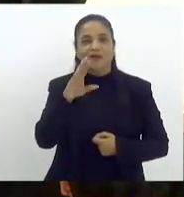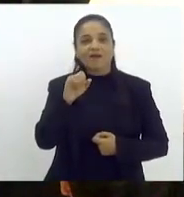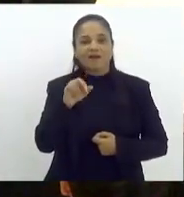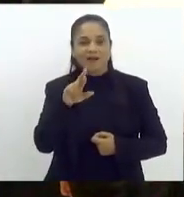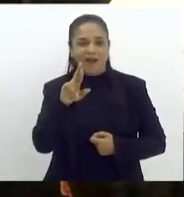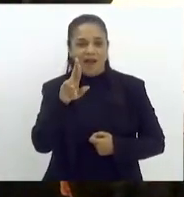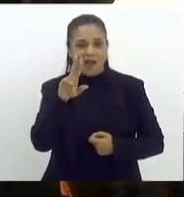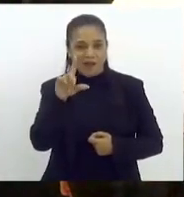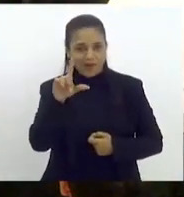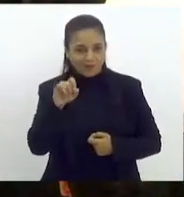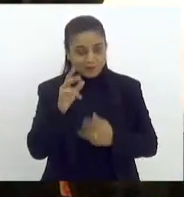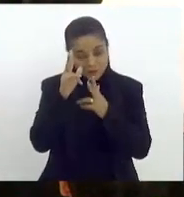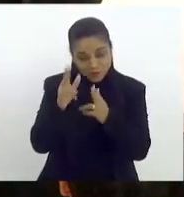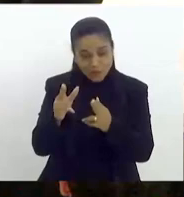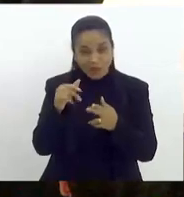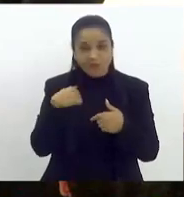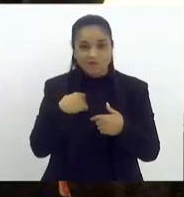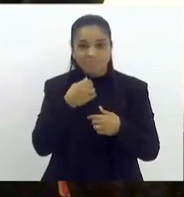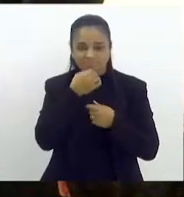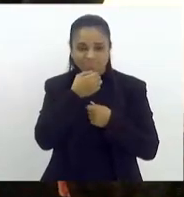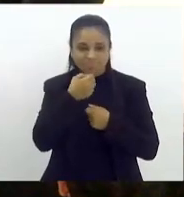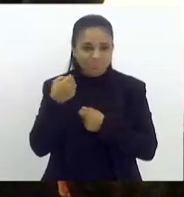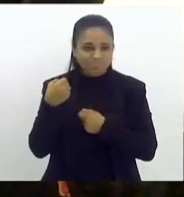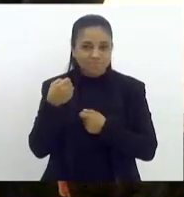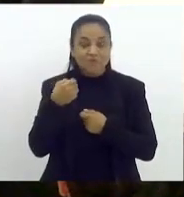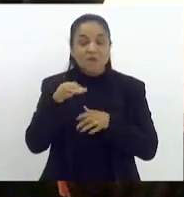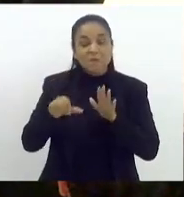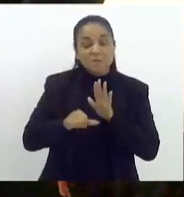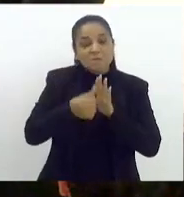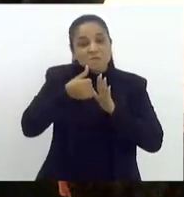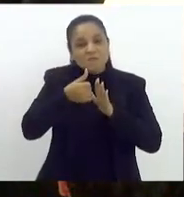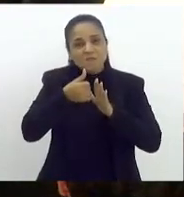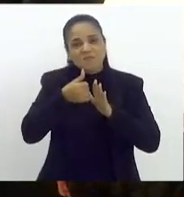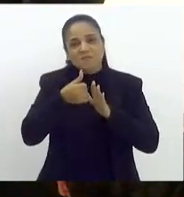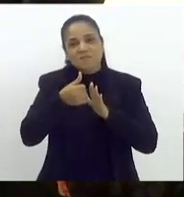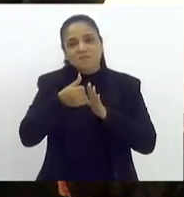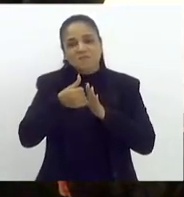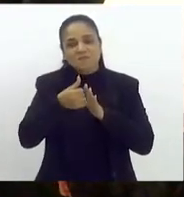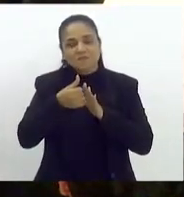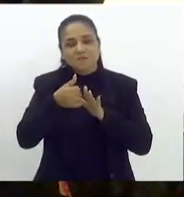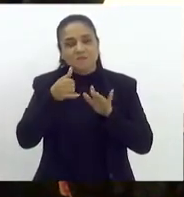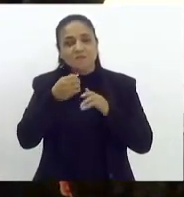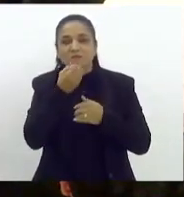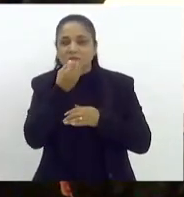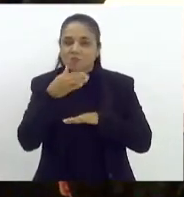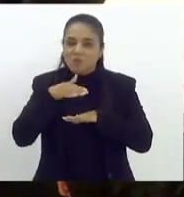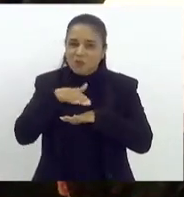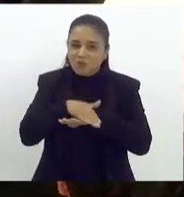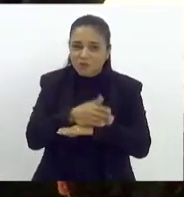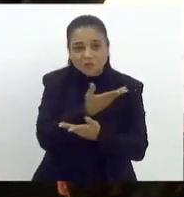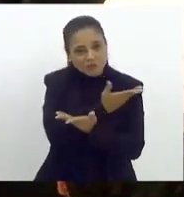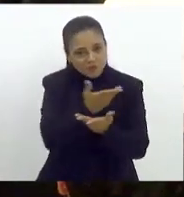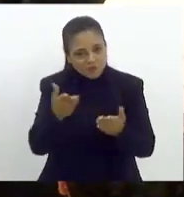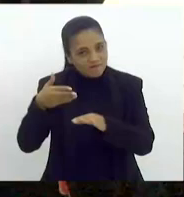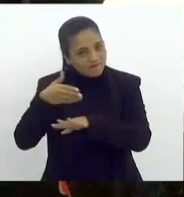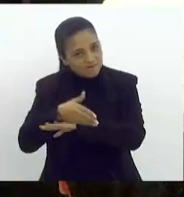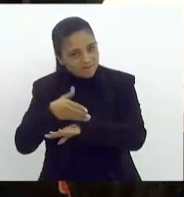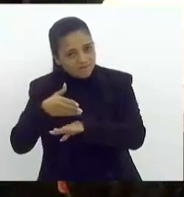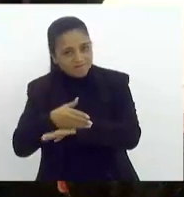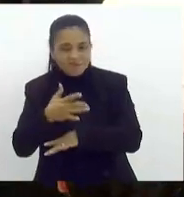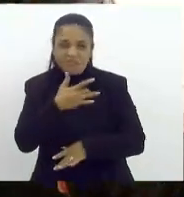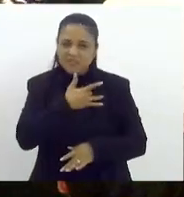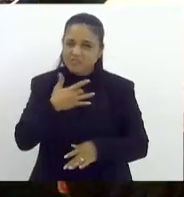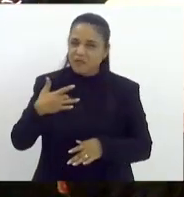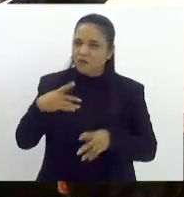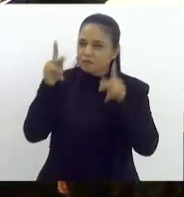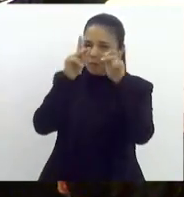pô vou ter que tirar o microfone desculpa é primeiramente boa noite para geral que está presente aí muita